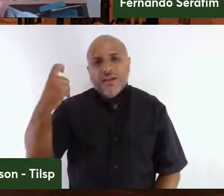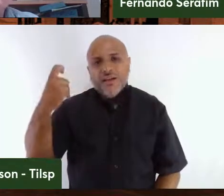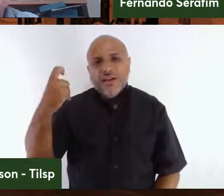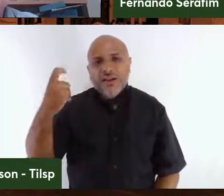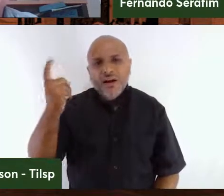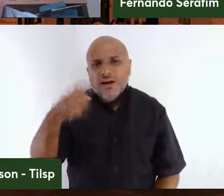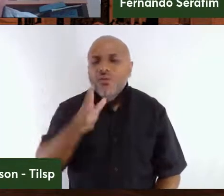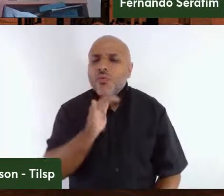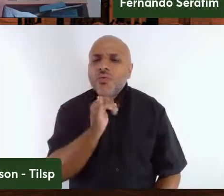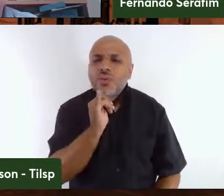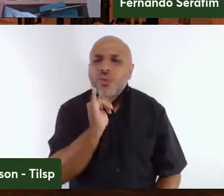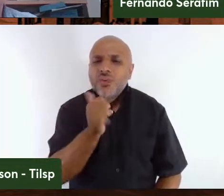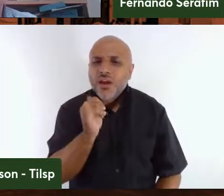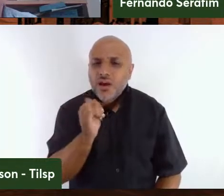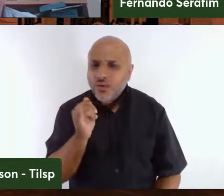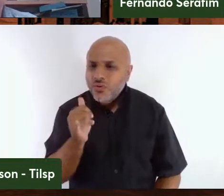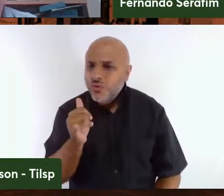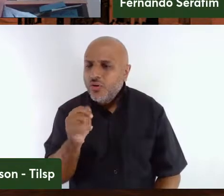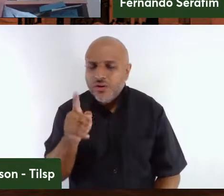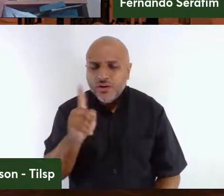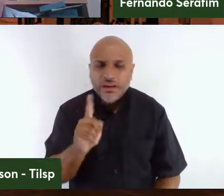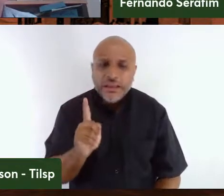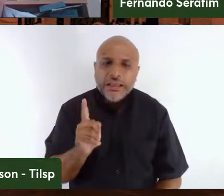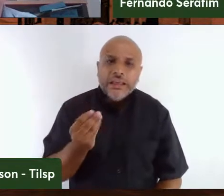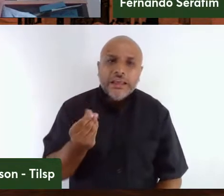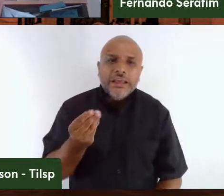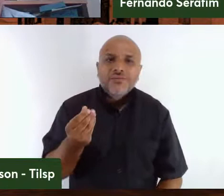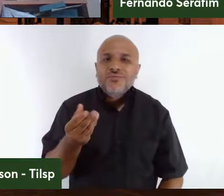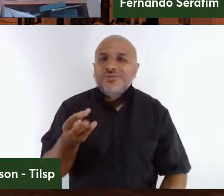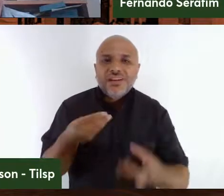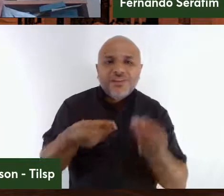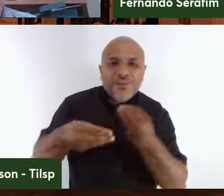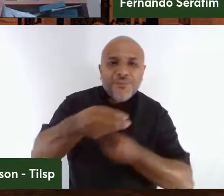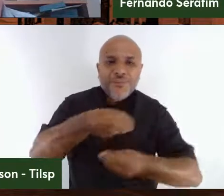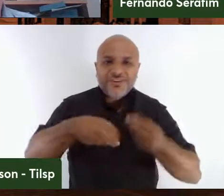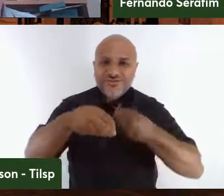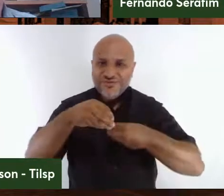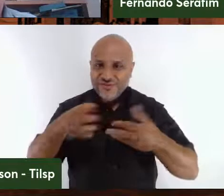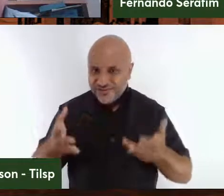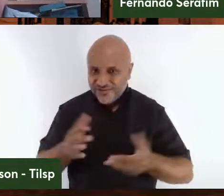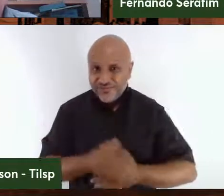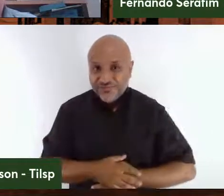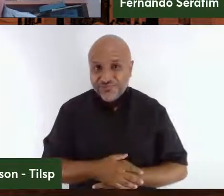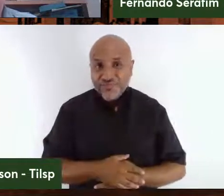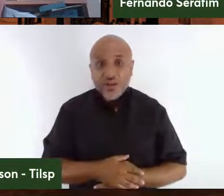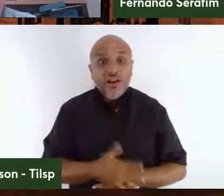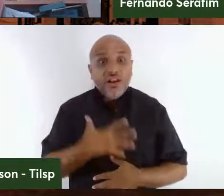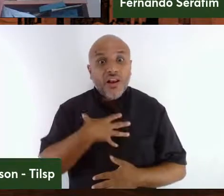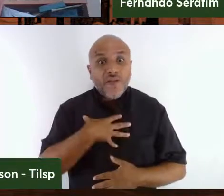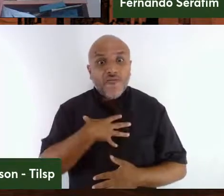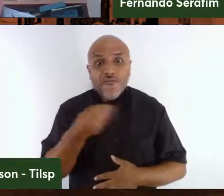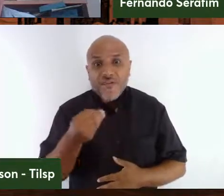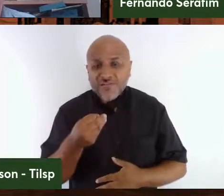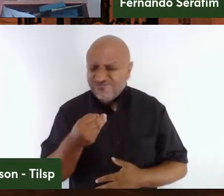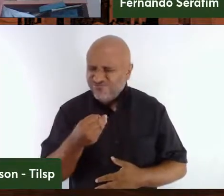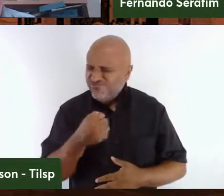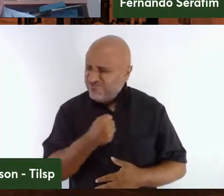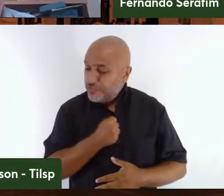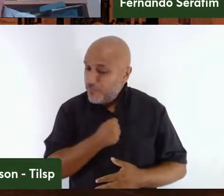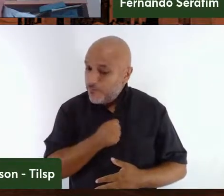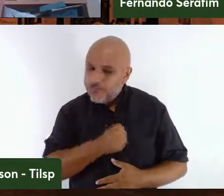um narrador que não fosse mestiço. Né? Uhum. Ele é filho de uma brutalidade,